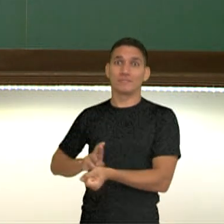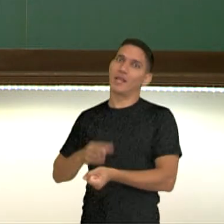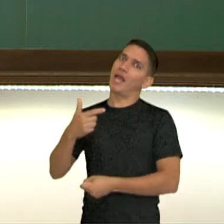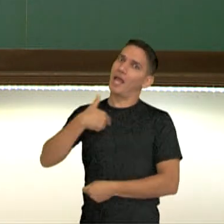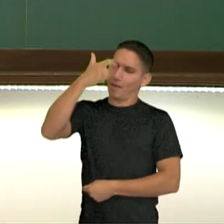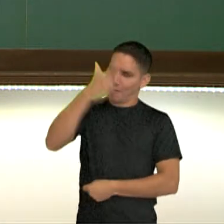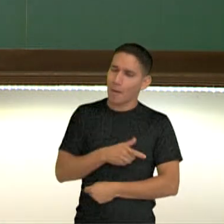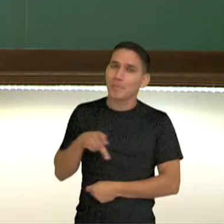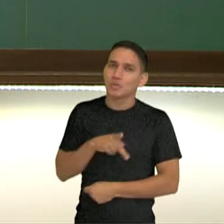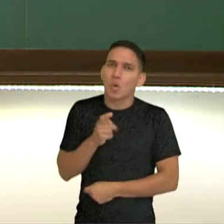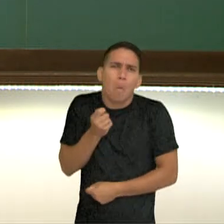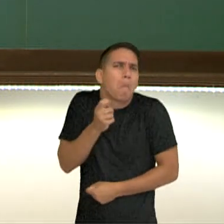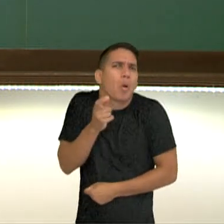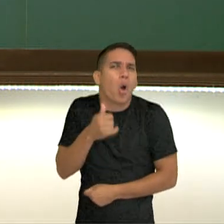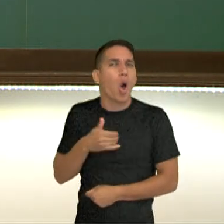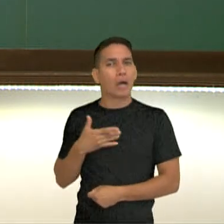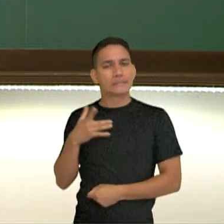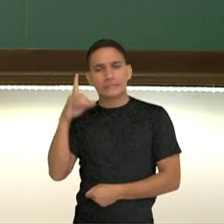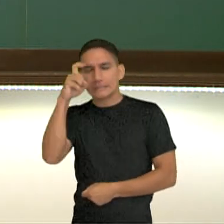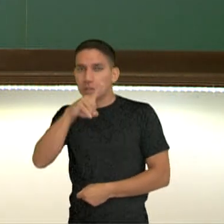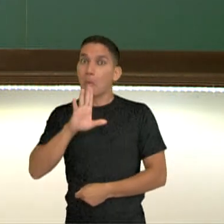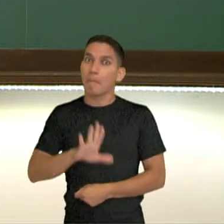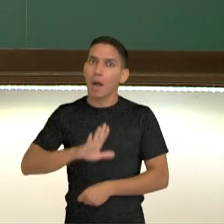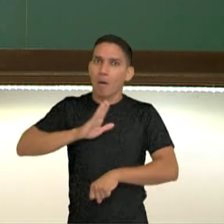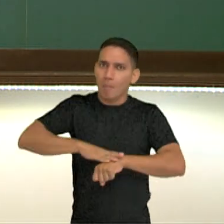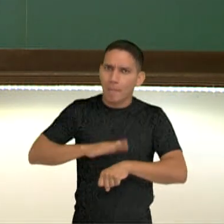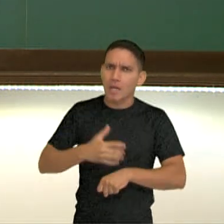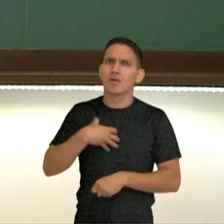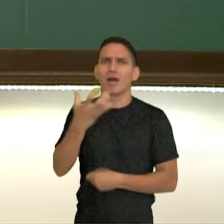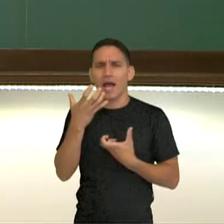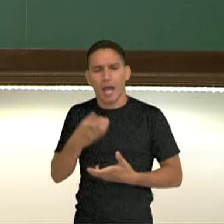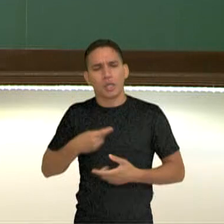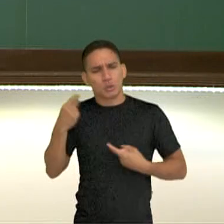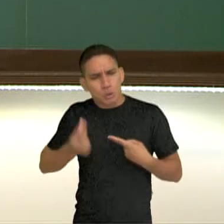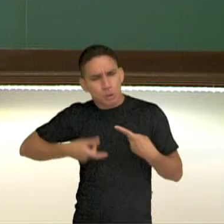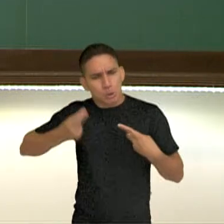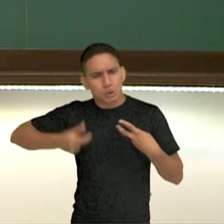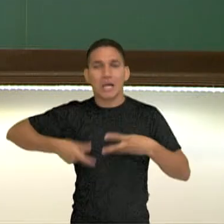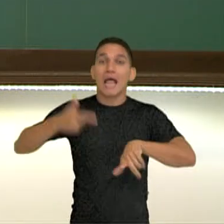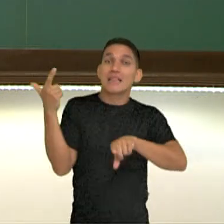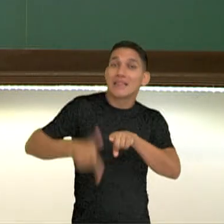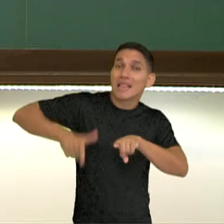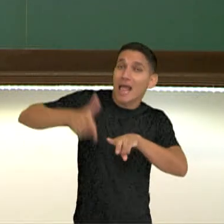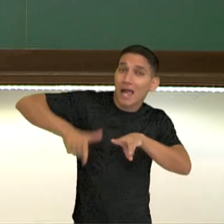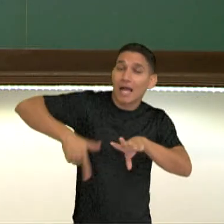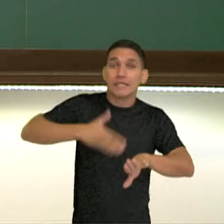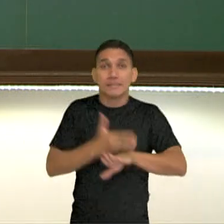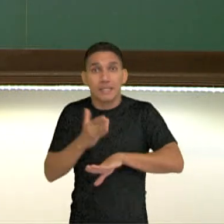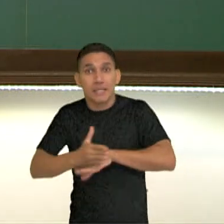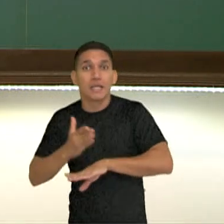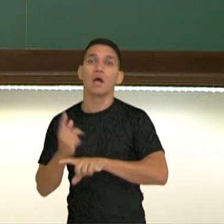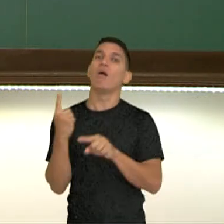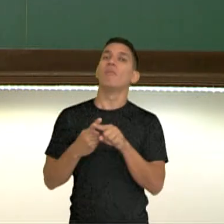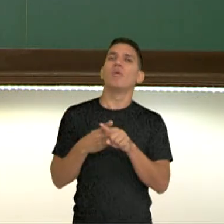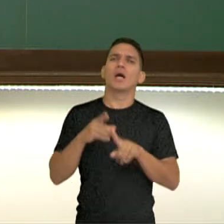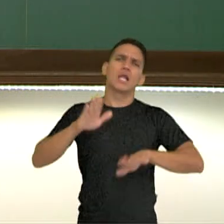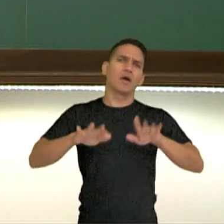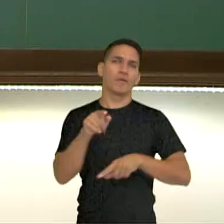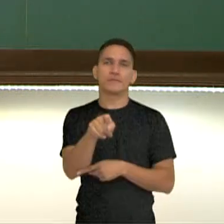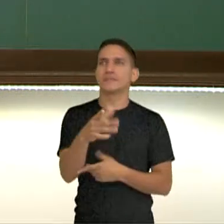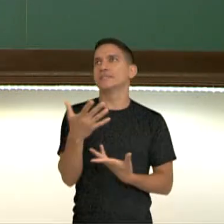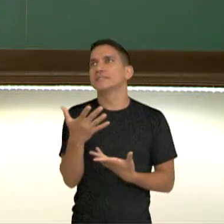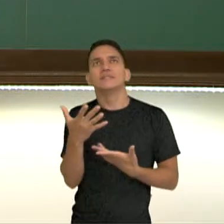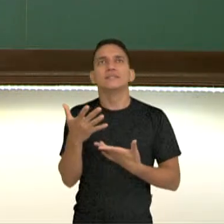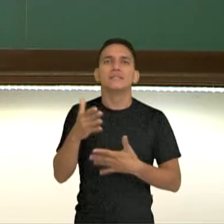Eu sou uma pessoa que tem um pouco de dificuldade com o ritmo mas quando eu quero passo horas e horas e horas porque como é talvez você